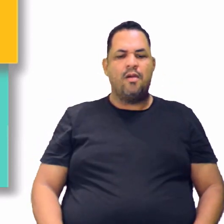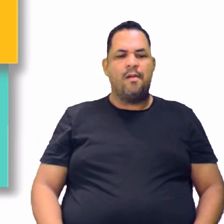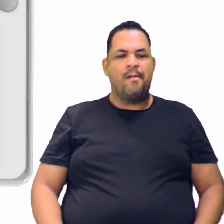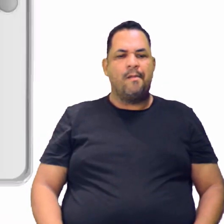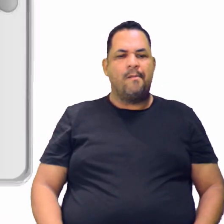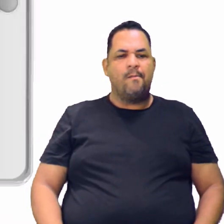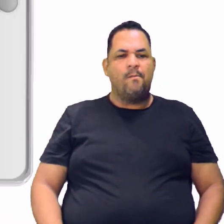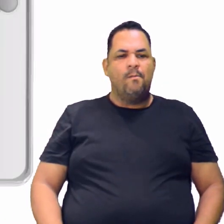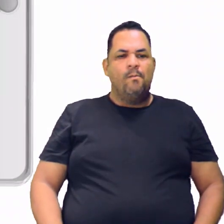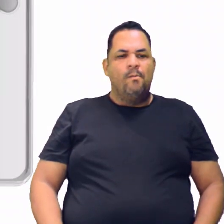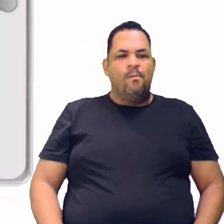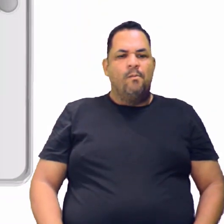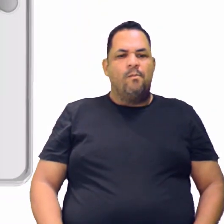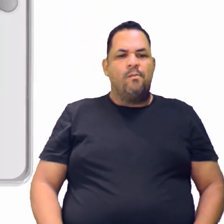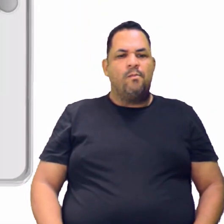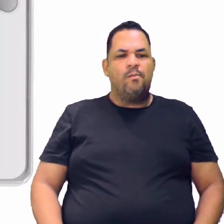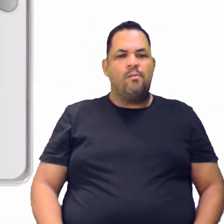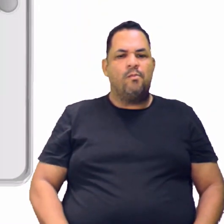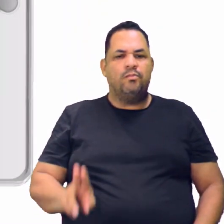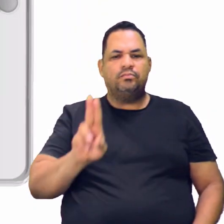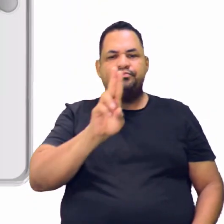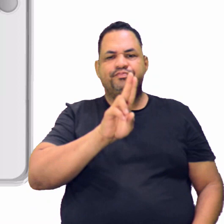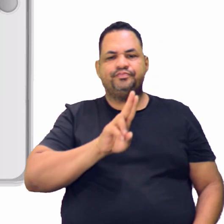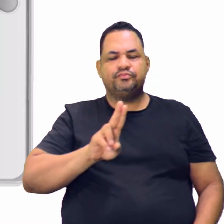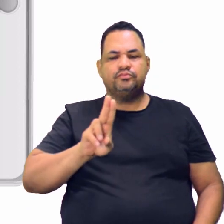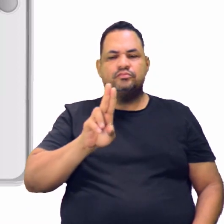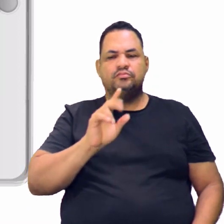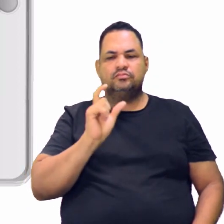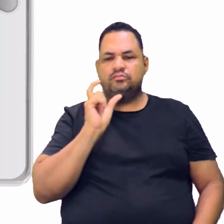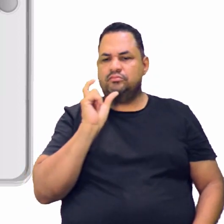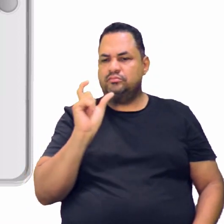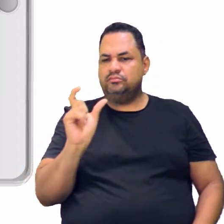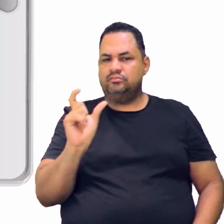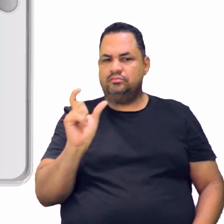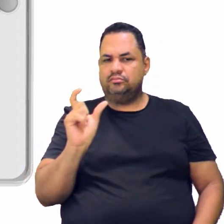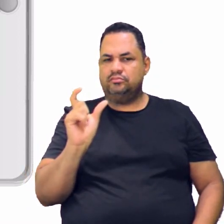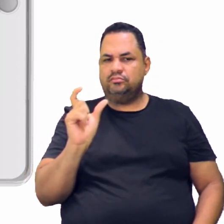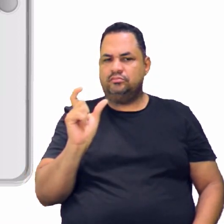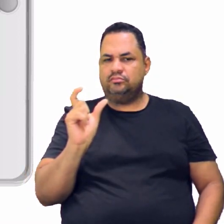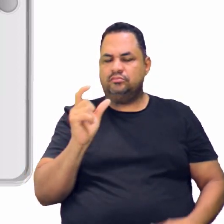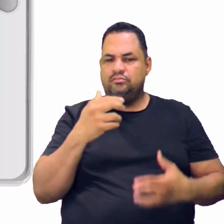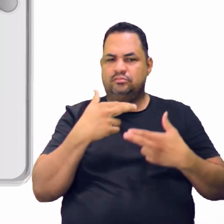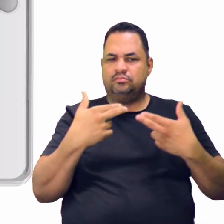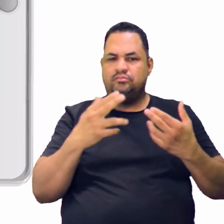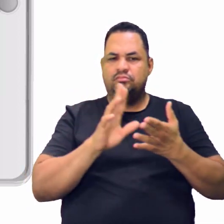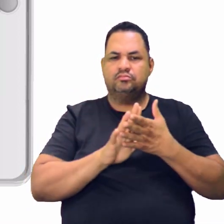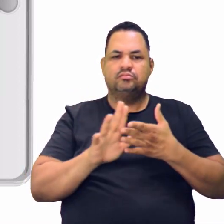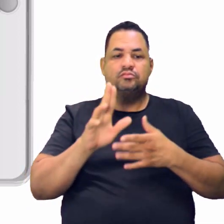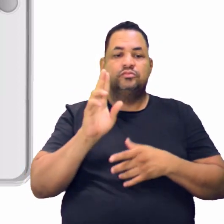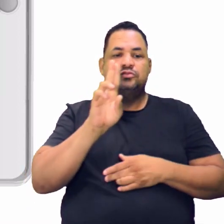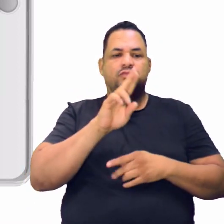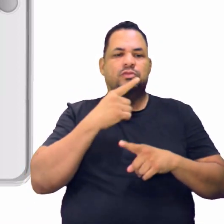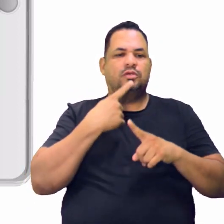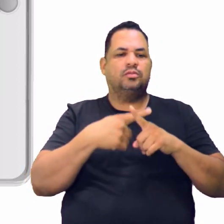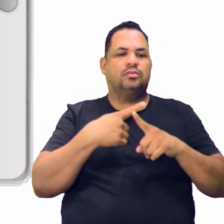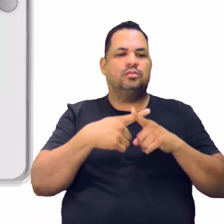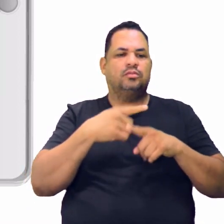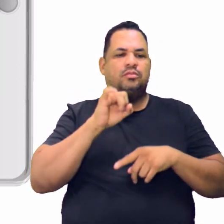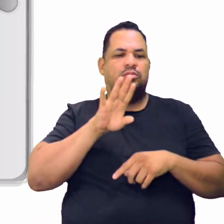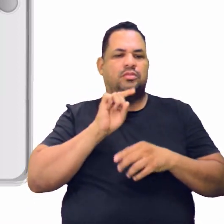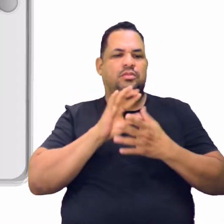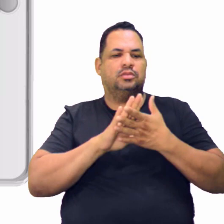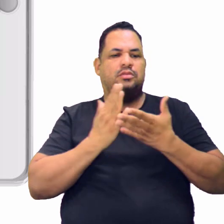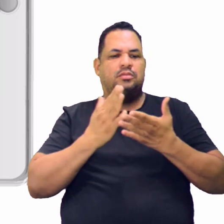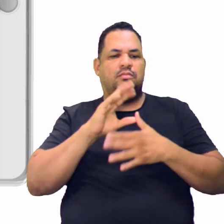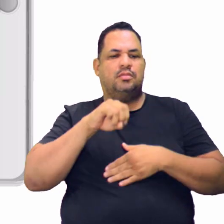parcial. Então, vamos lá. Emprego de certas palavras, né? Vamos usar os porquês, se não separados, se não junto,